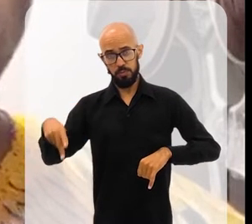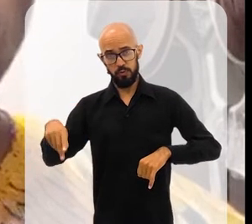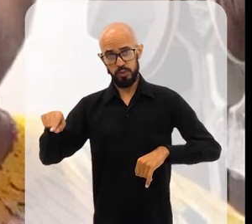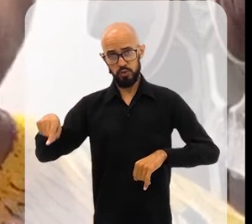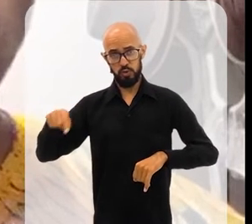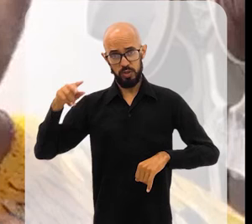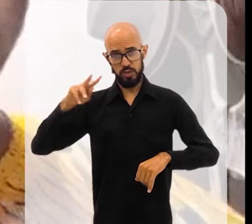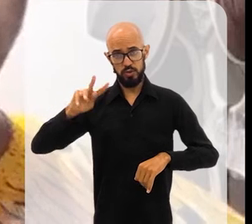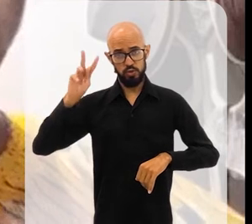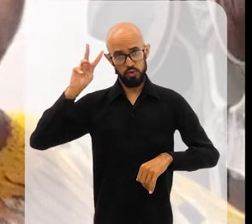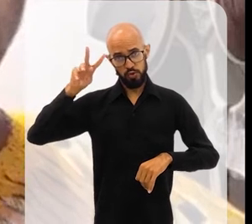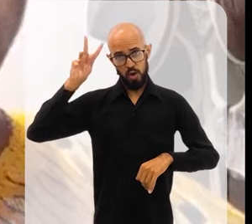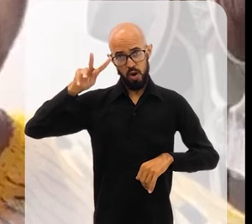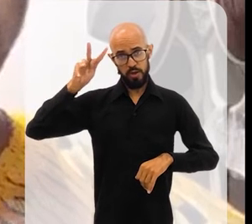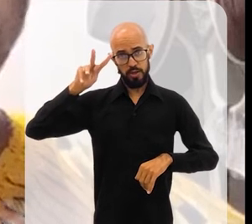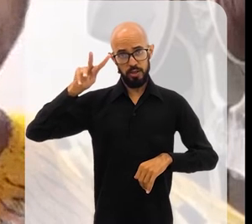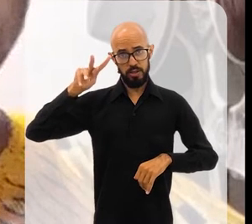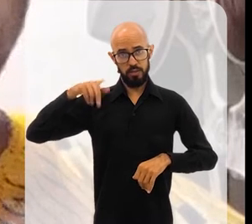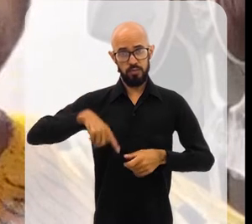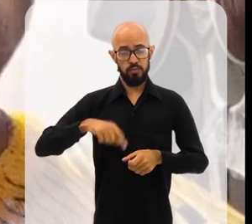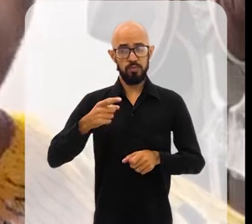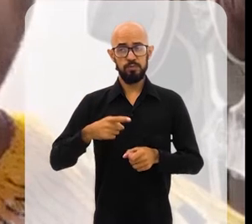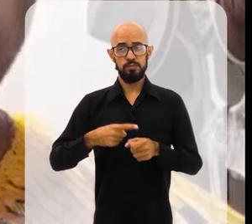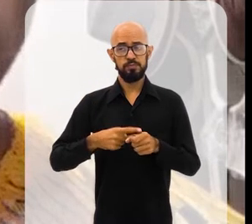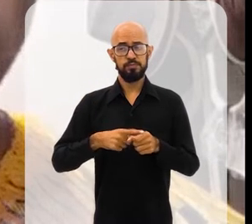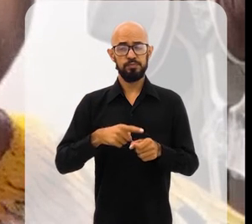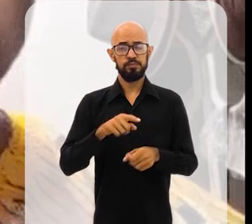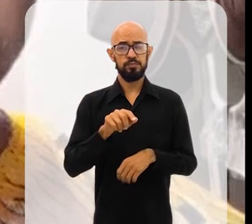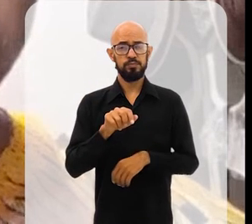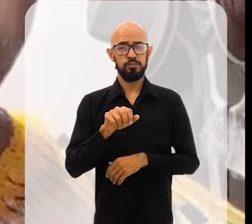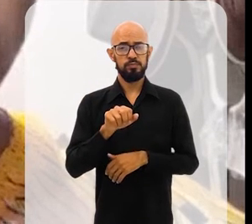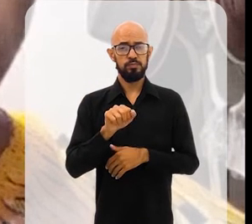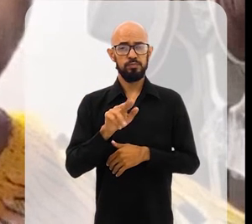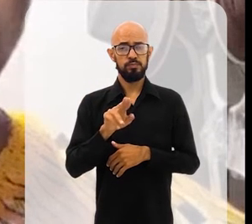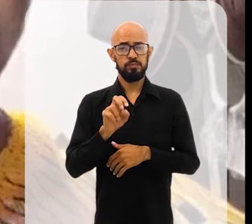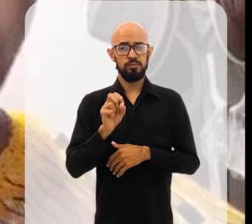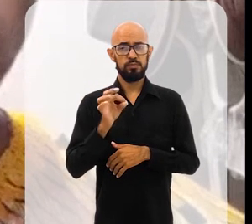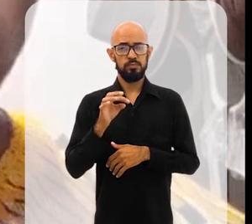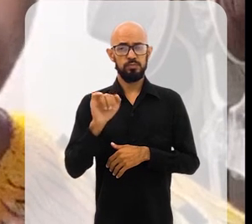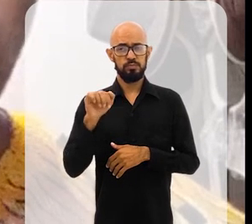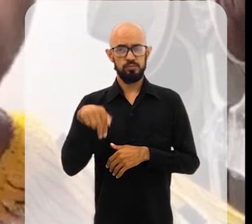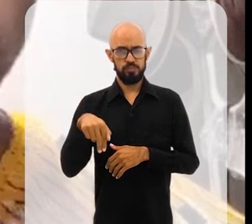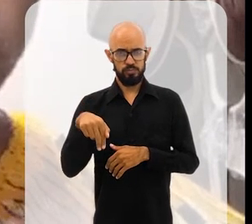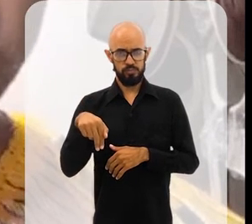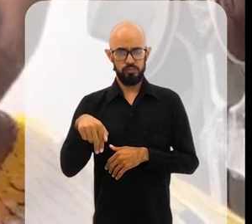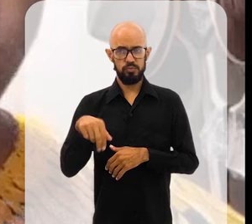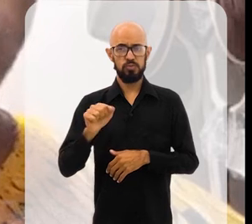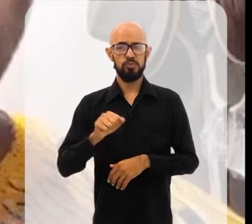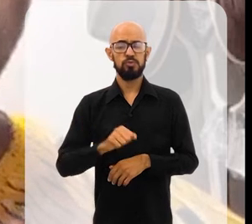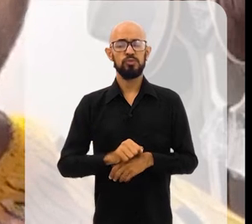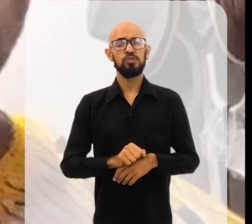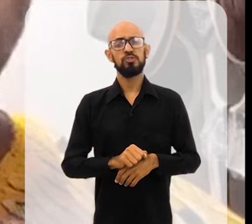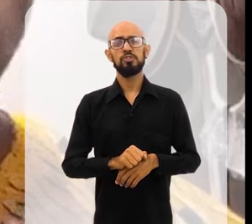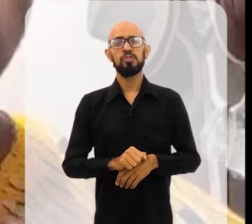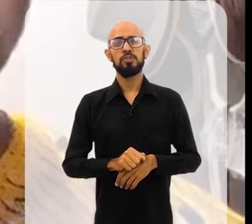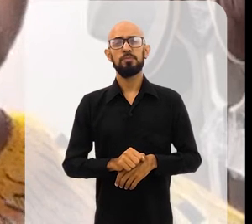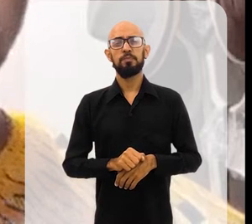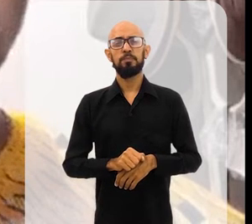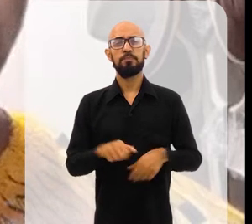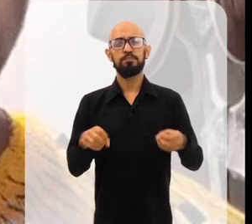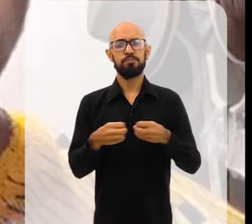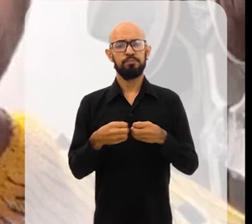de uma professora de história que era da cidade de Austin, do bairro de Austin, né, da cidade de Nova